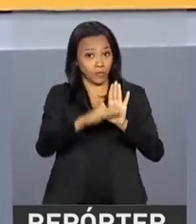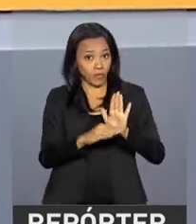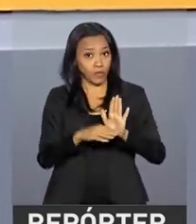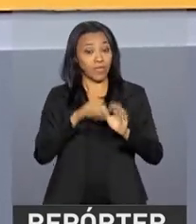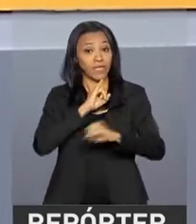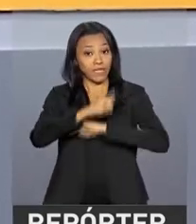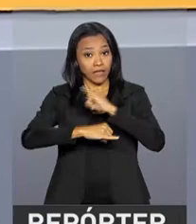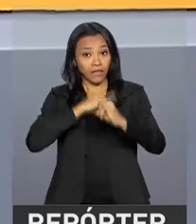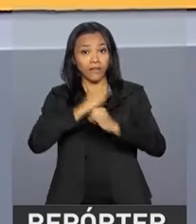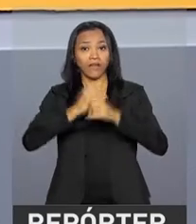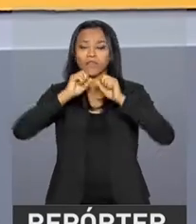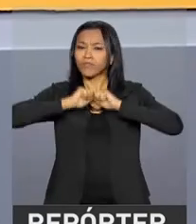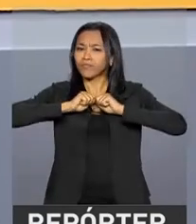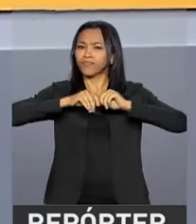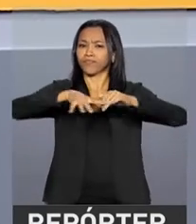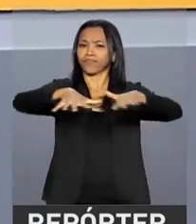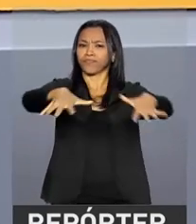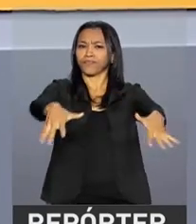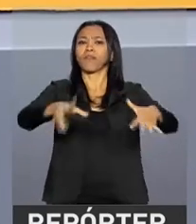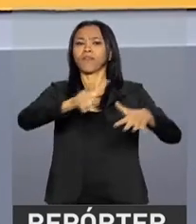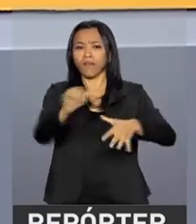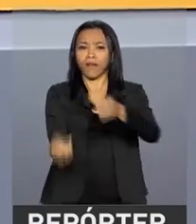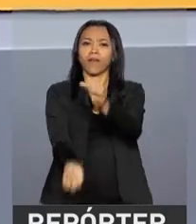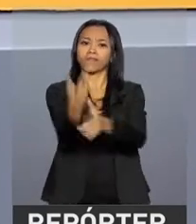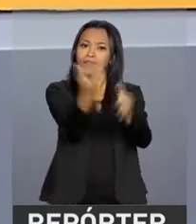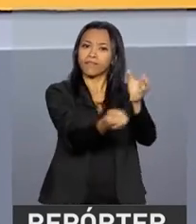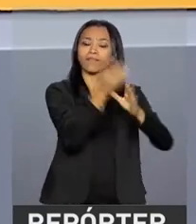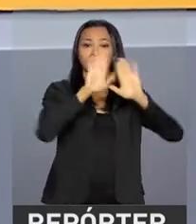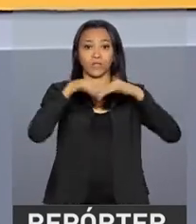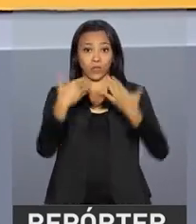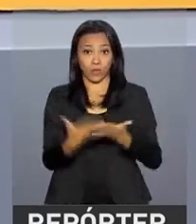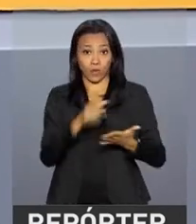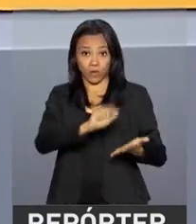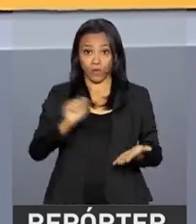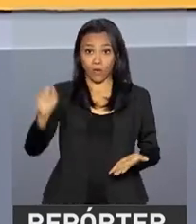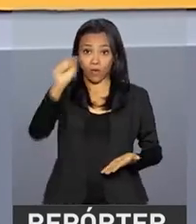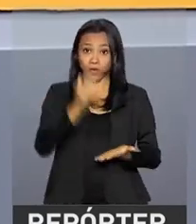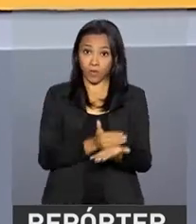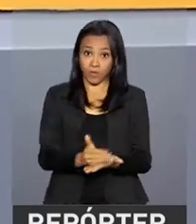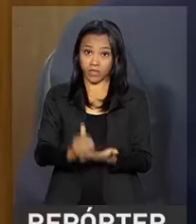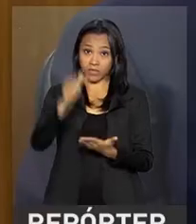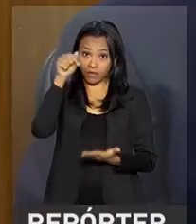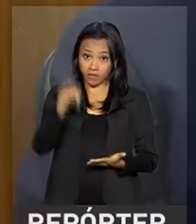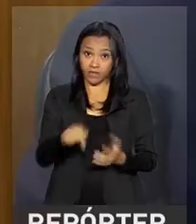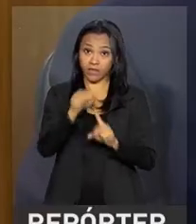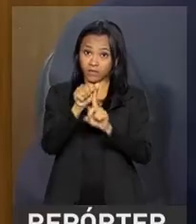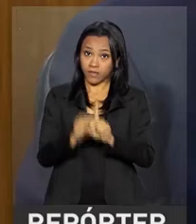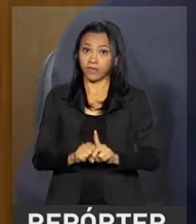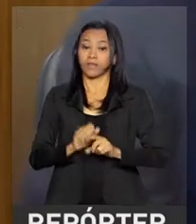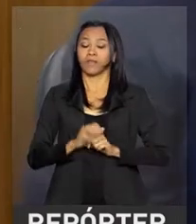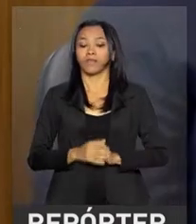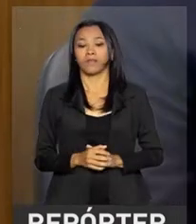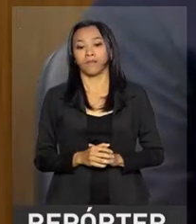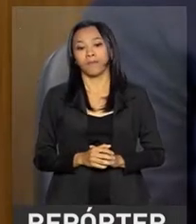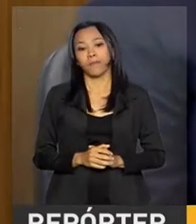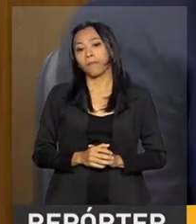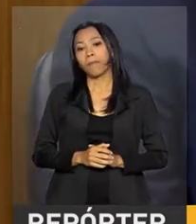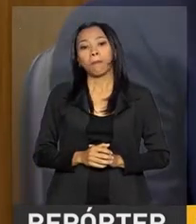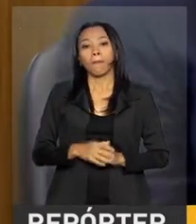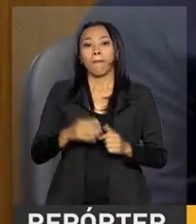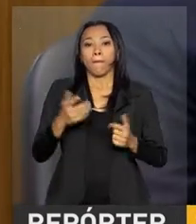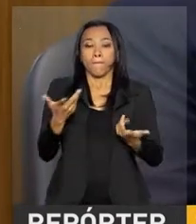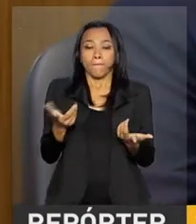todos a iniciativa será implantada nas escolas de todo o país a partir deste mês é um problema com